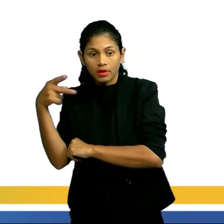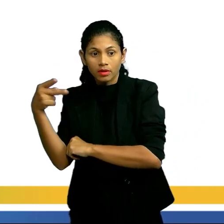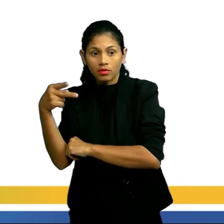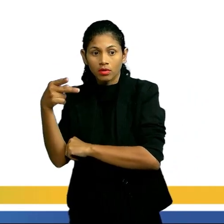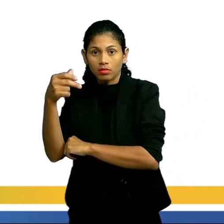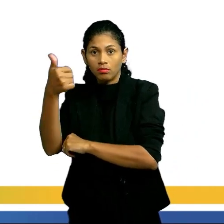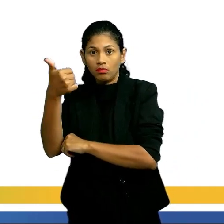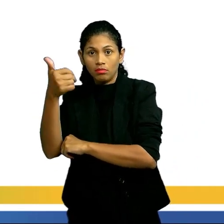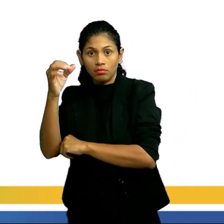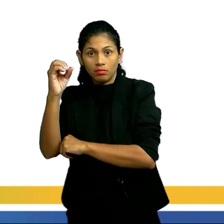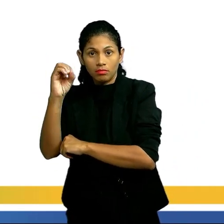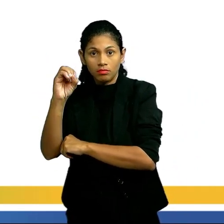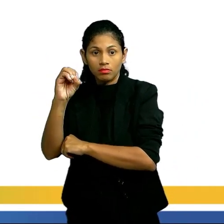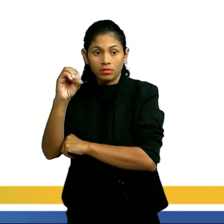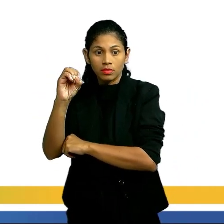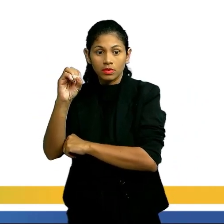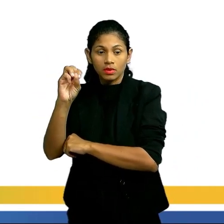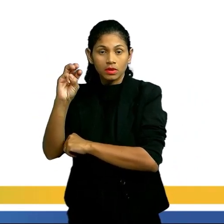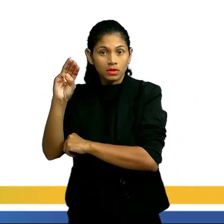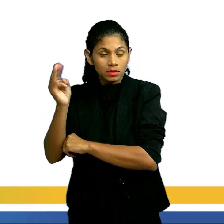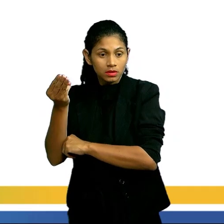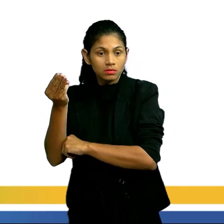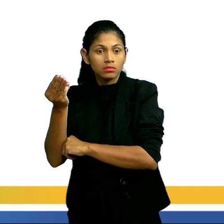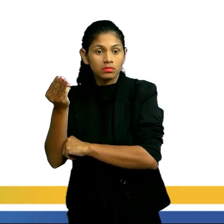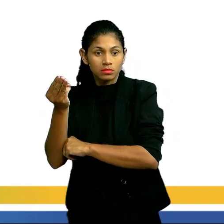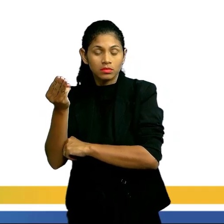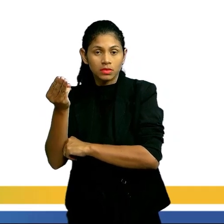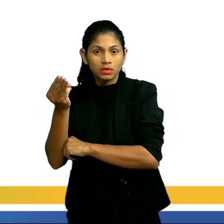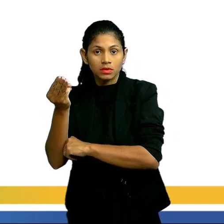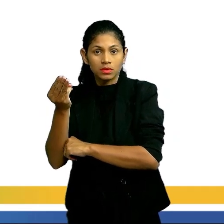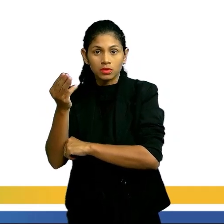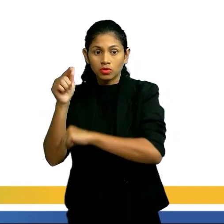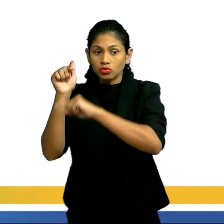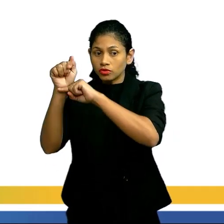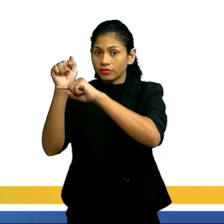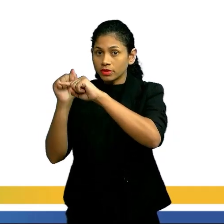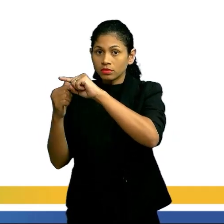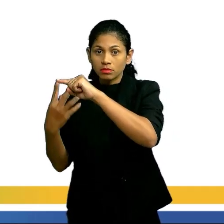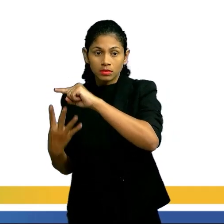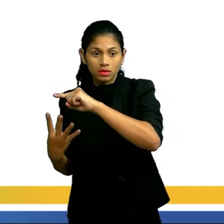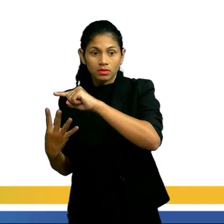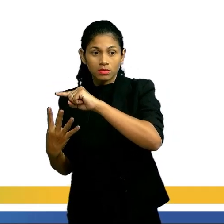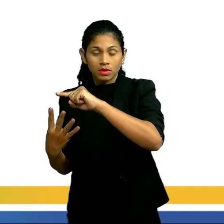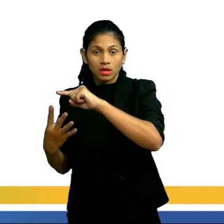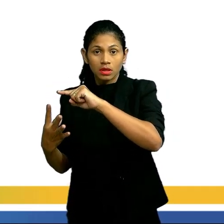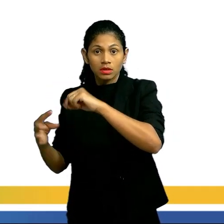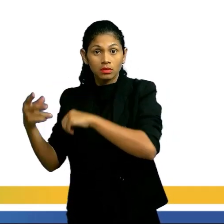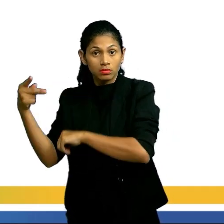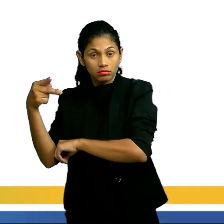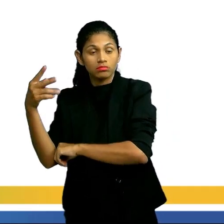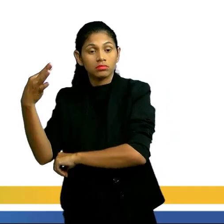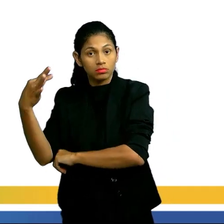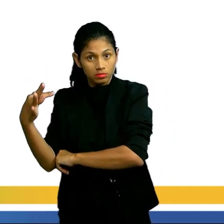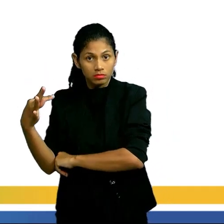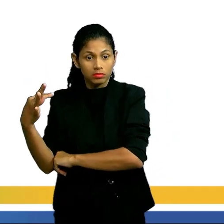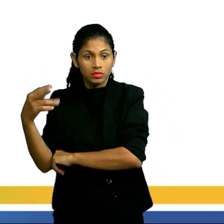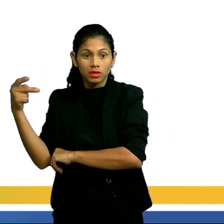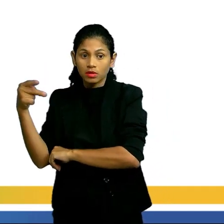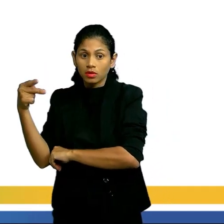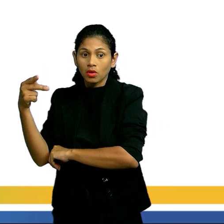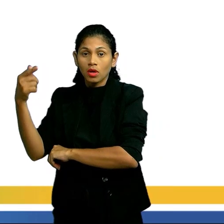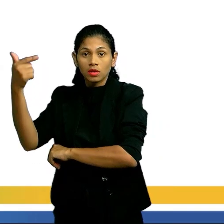T igual a 2.500. Mas como eu quero saber o número de peças produzidas e não o tempo,